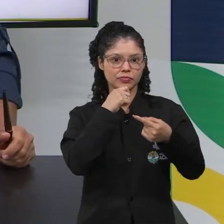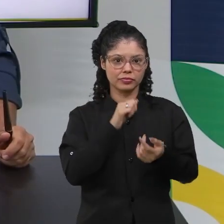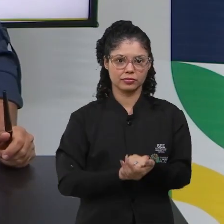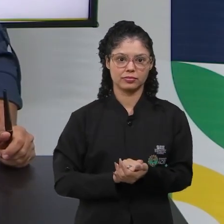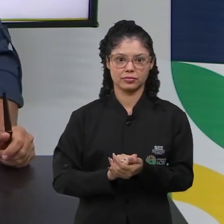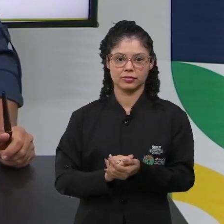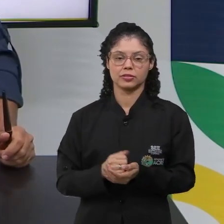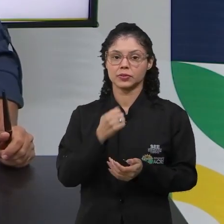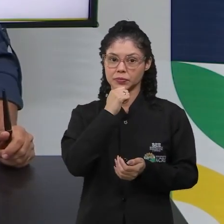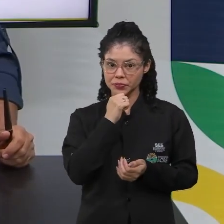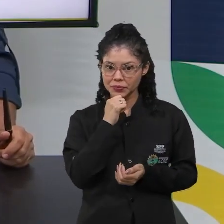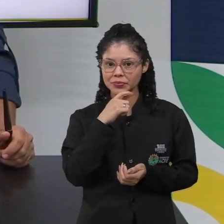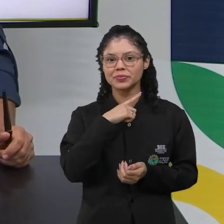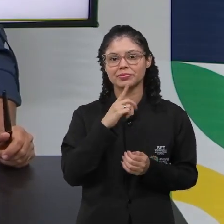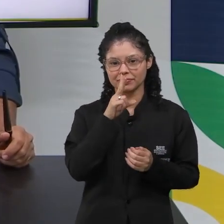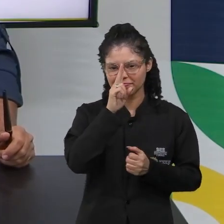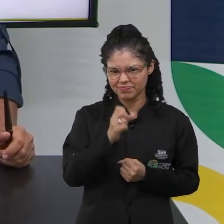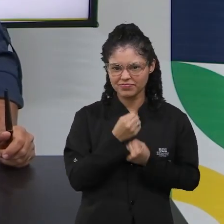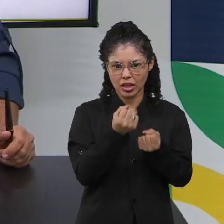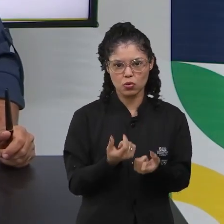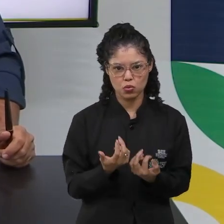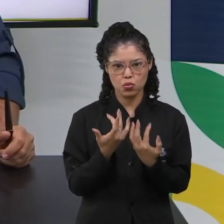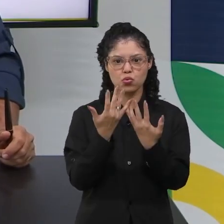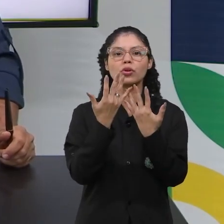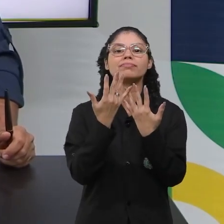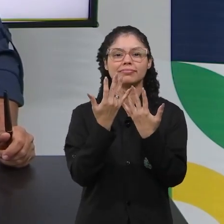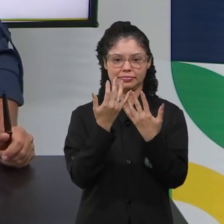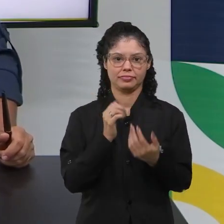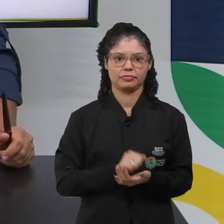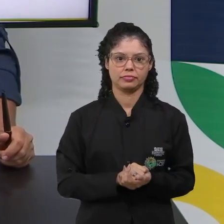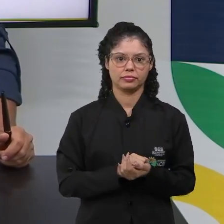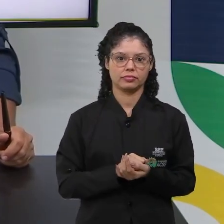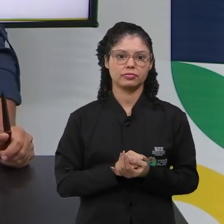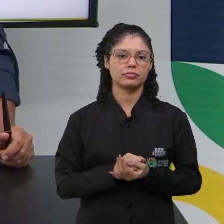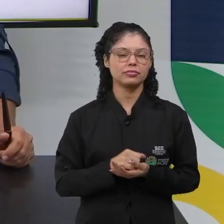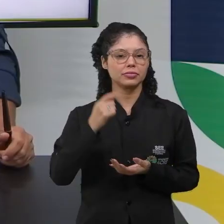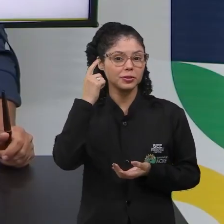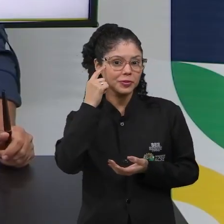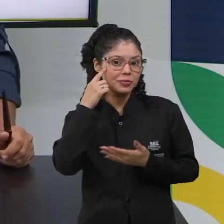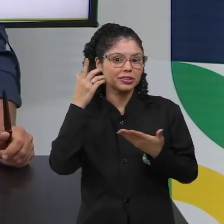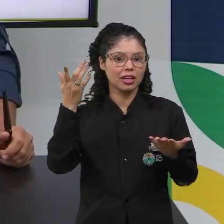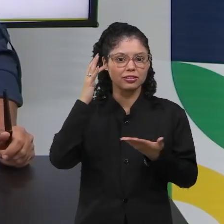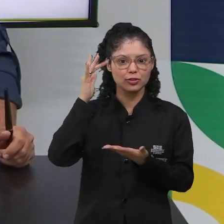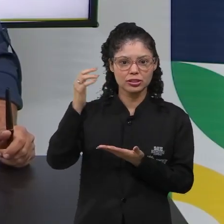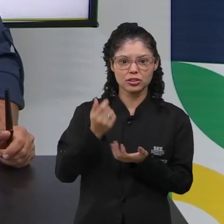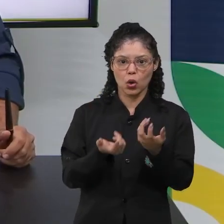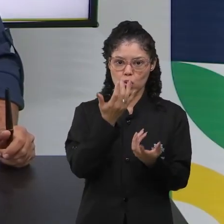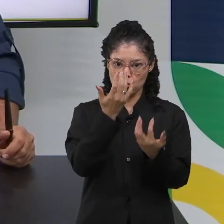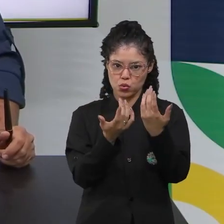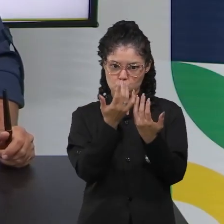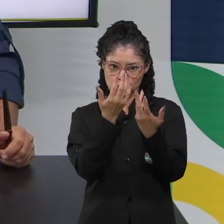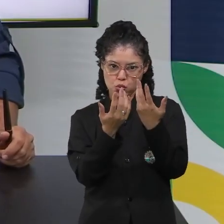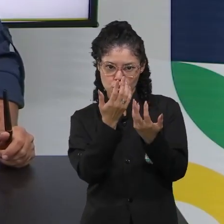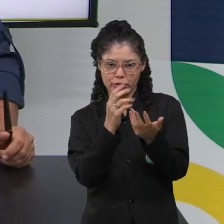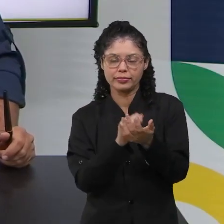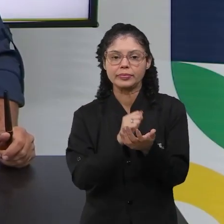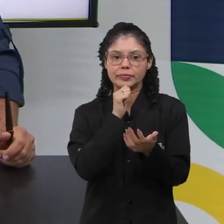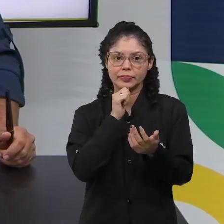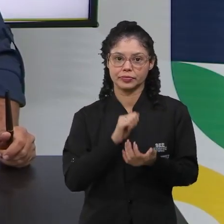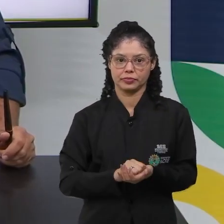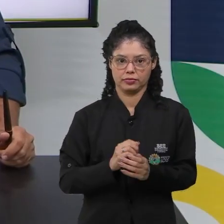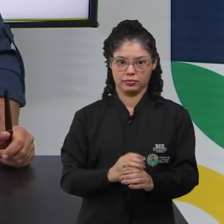tão poderosos por ter o fogo divino. É uma alusão acerca da chama das Olimpíadas. A